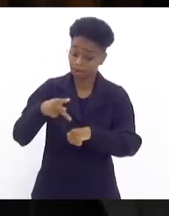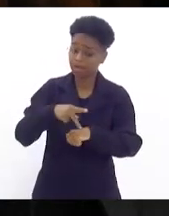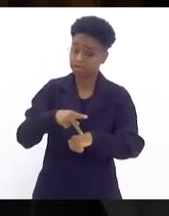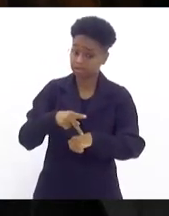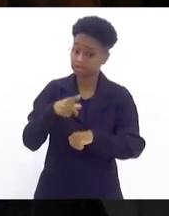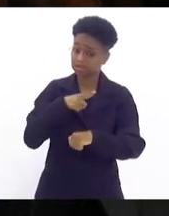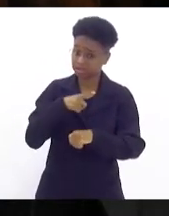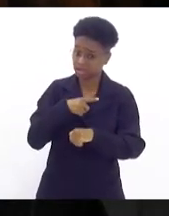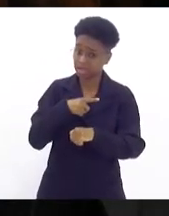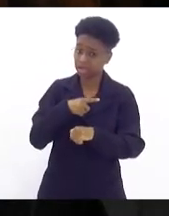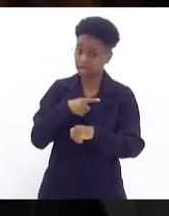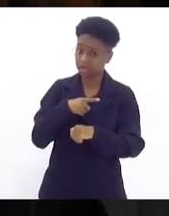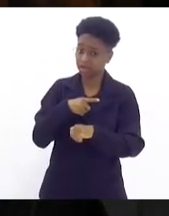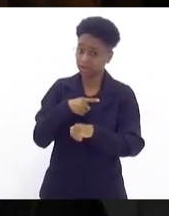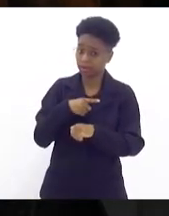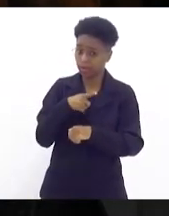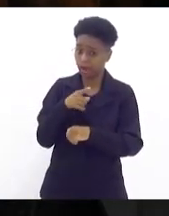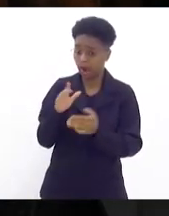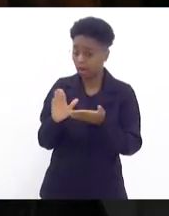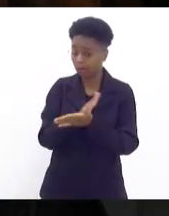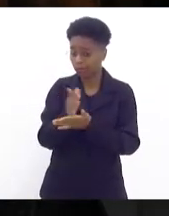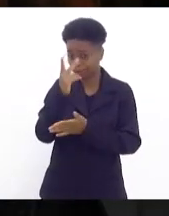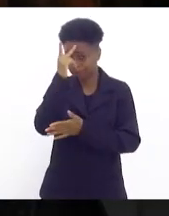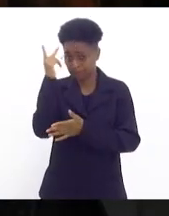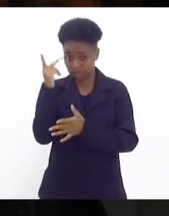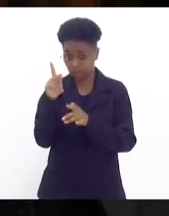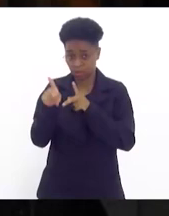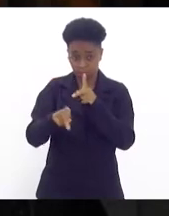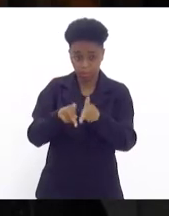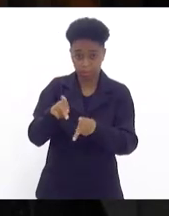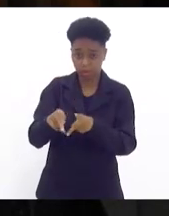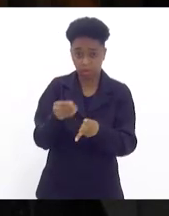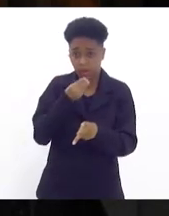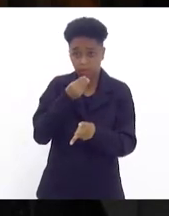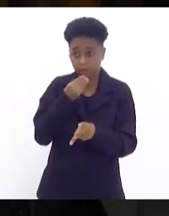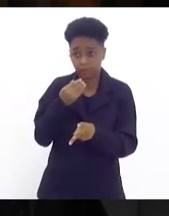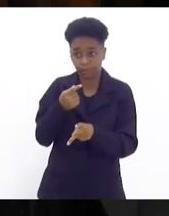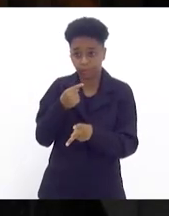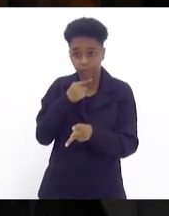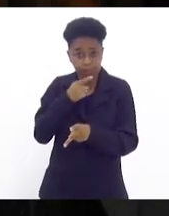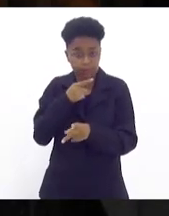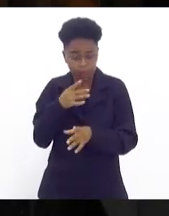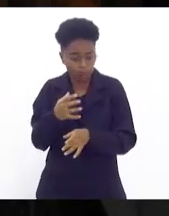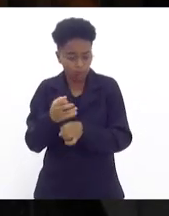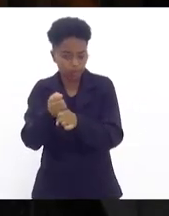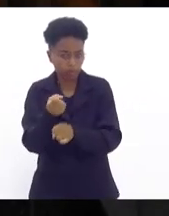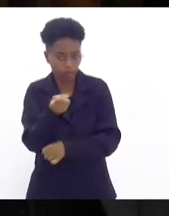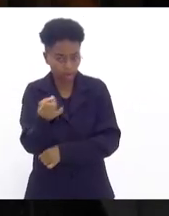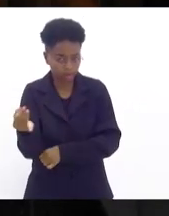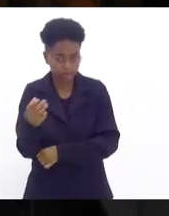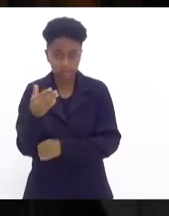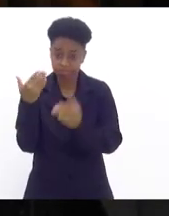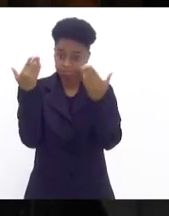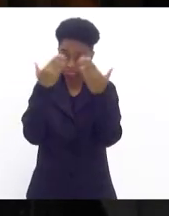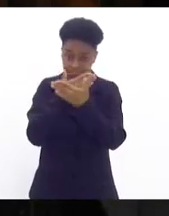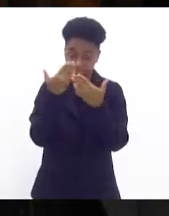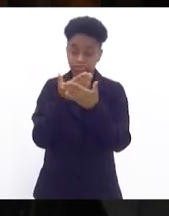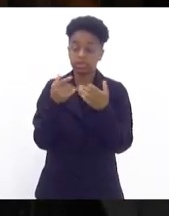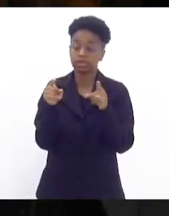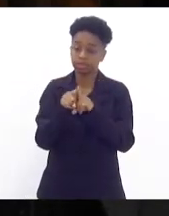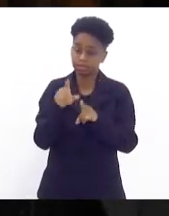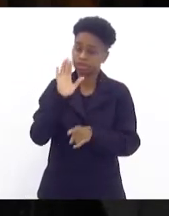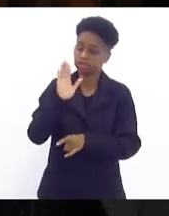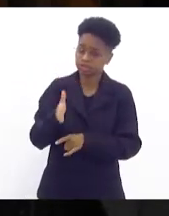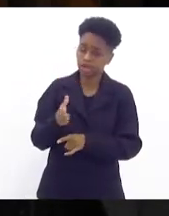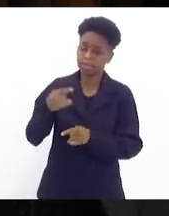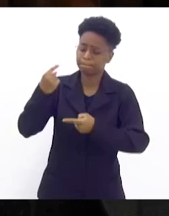parte da sua população evidentemente sem poder dimensioná-la de invisíveis e tem já foi objeto